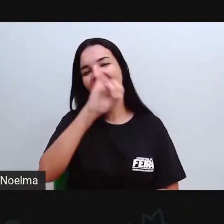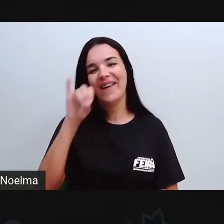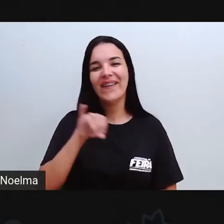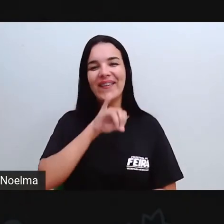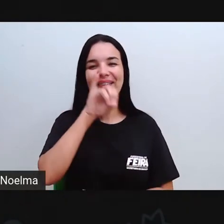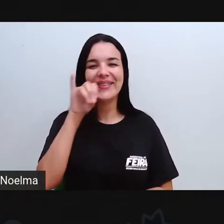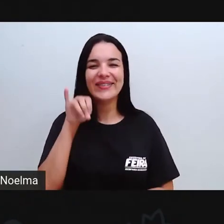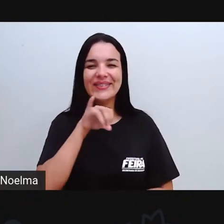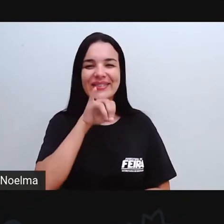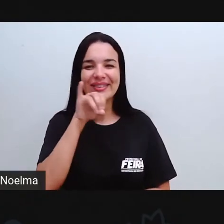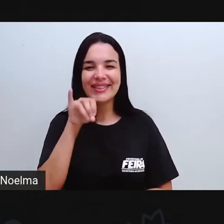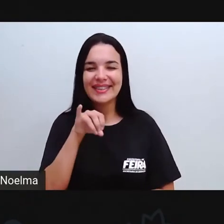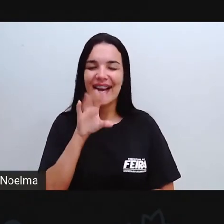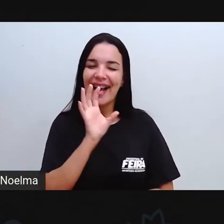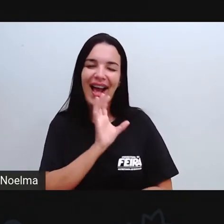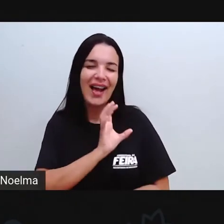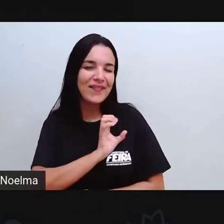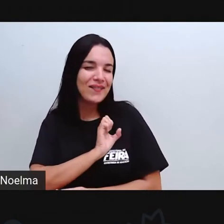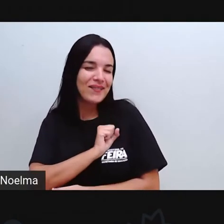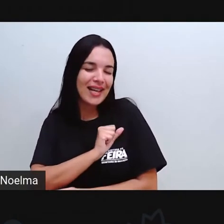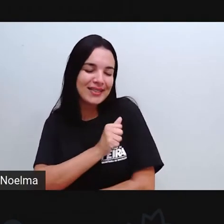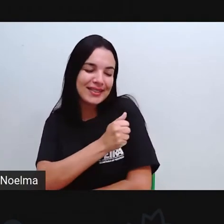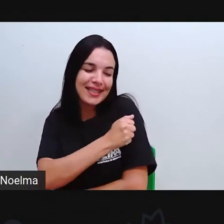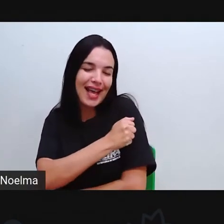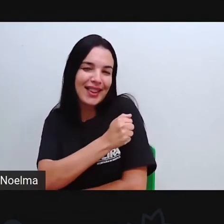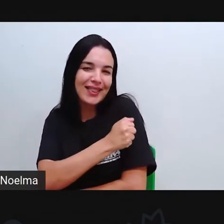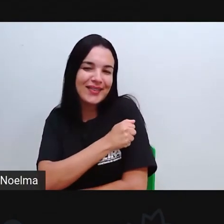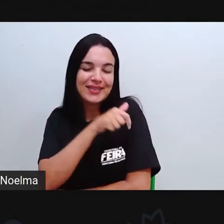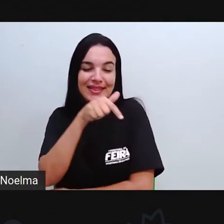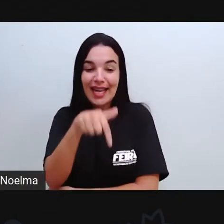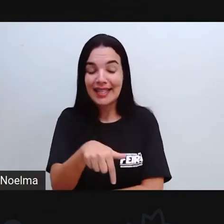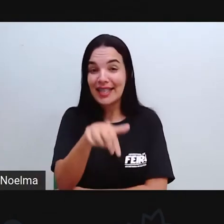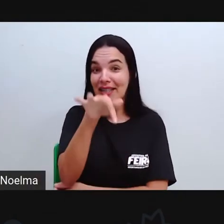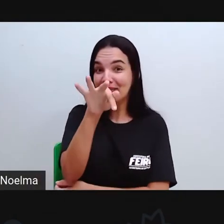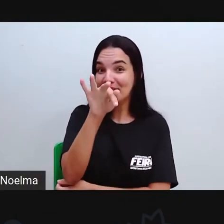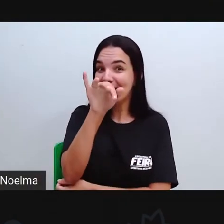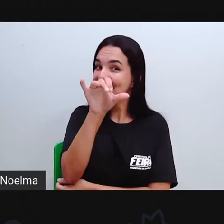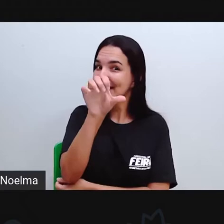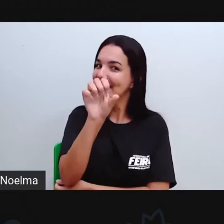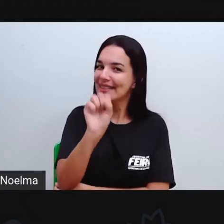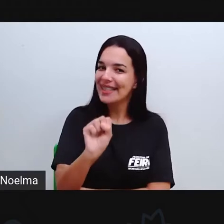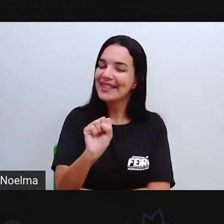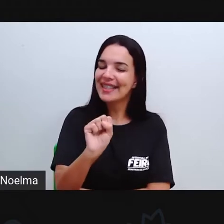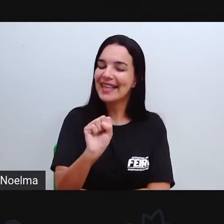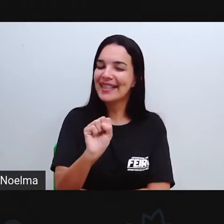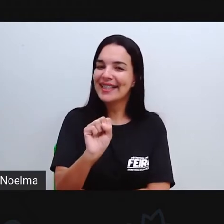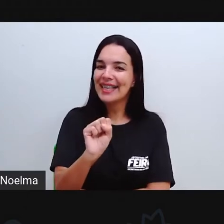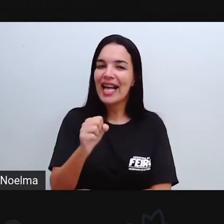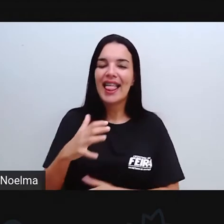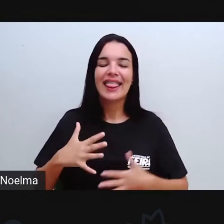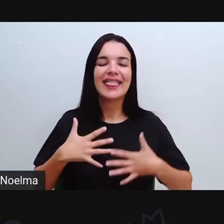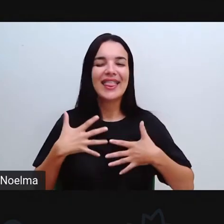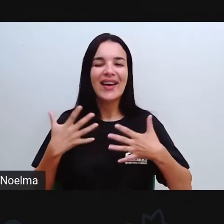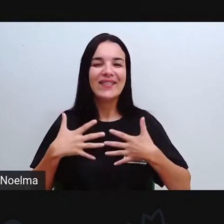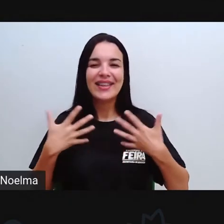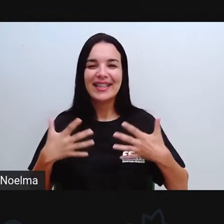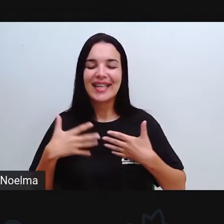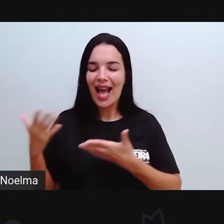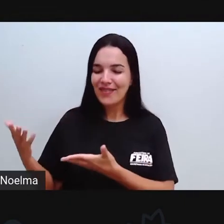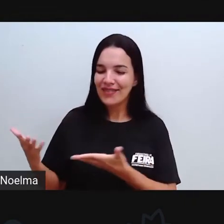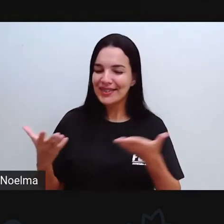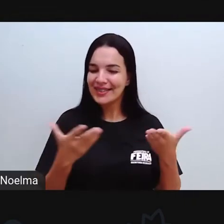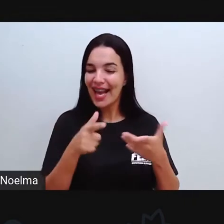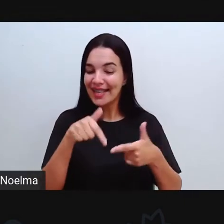Olá, meus amores, meus queridos e amados alunos da cidade de Feira de Santana. É com enorme alegria que a gente